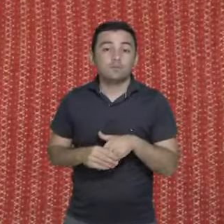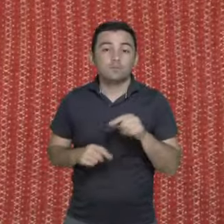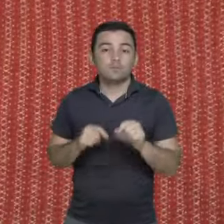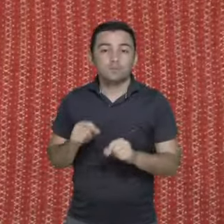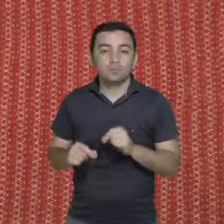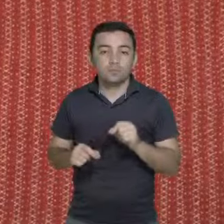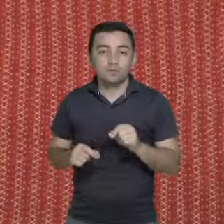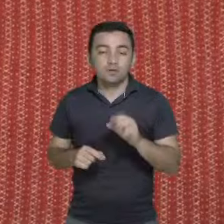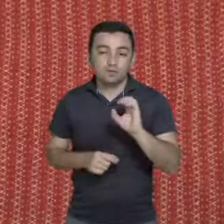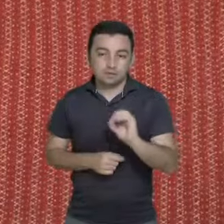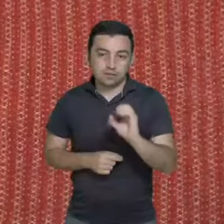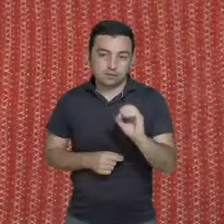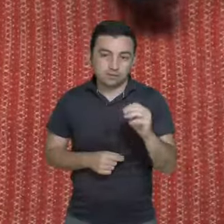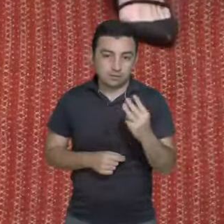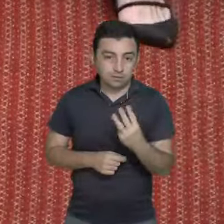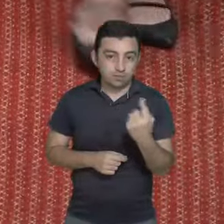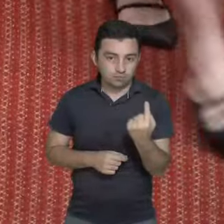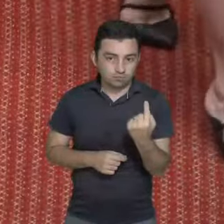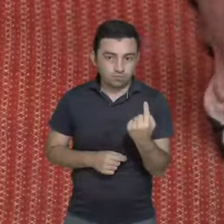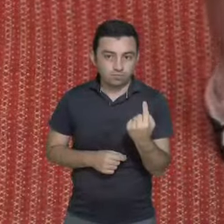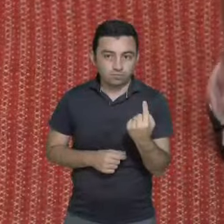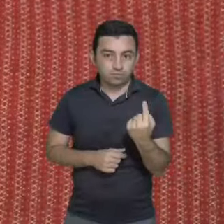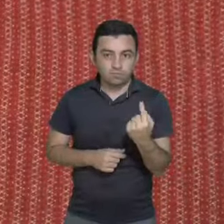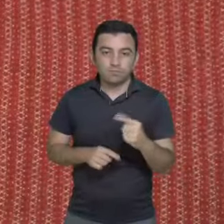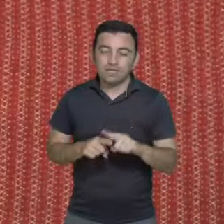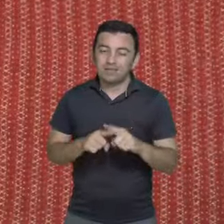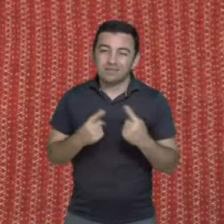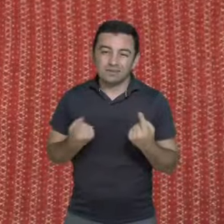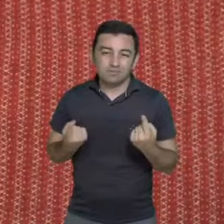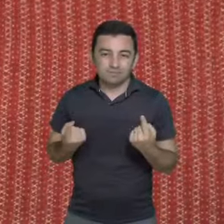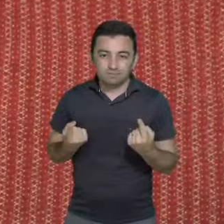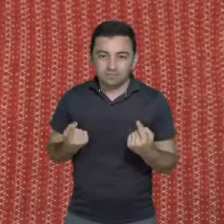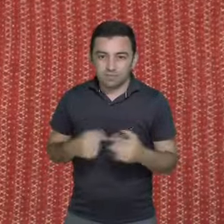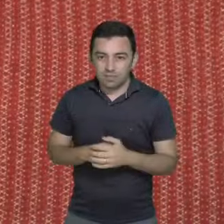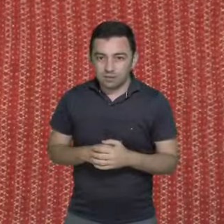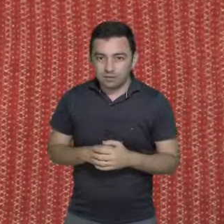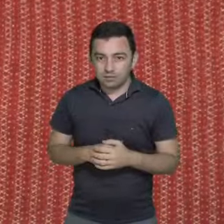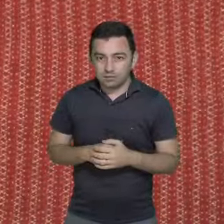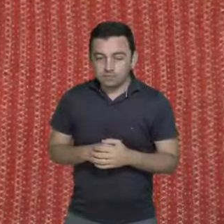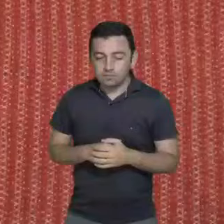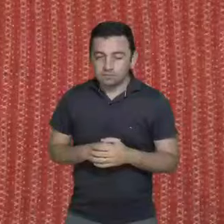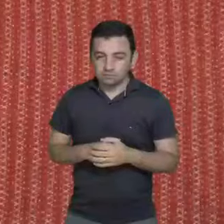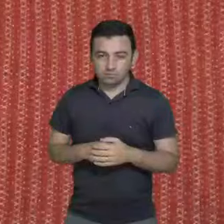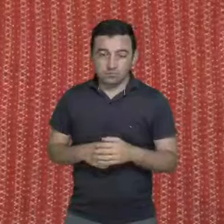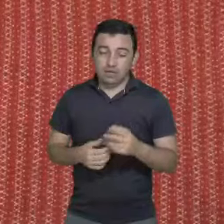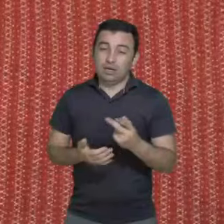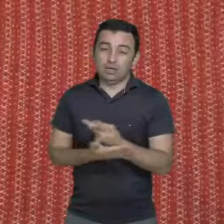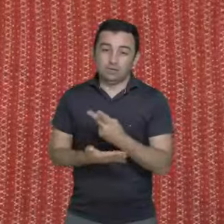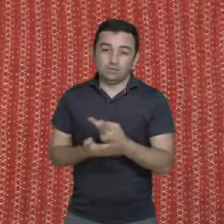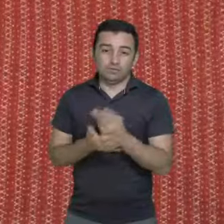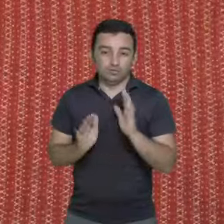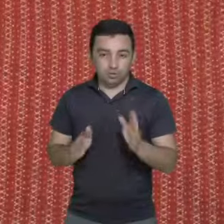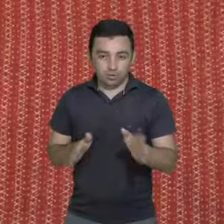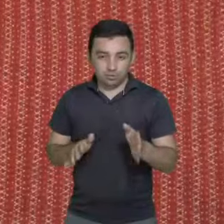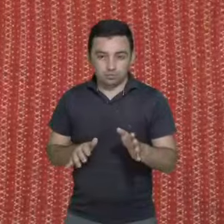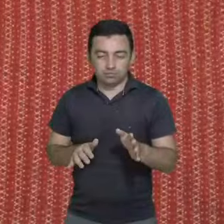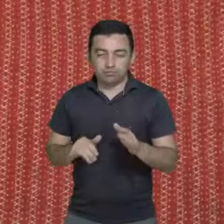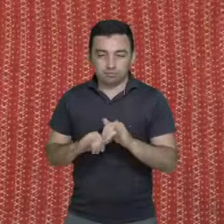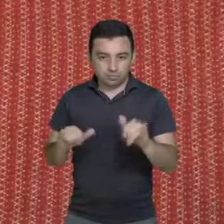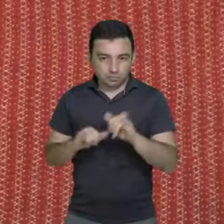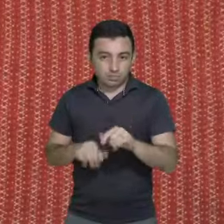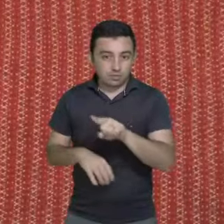o 0031. Então, diante de injustiças levantadas contra aqueles que exerceram o